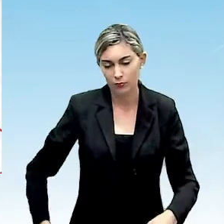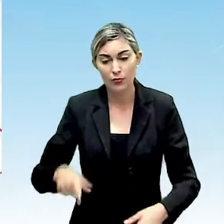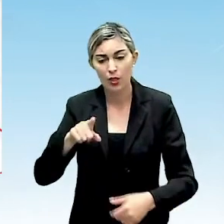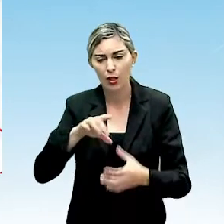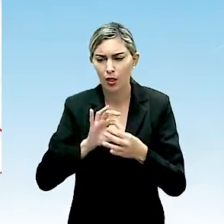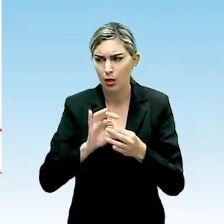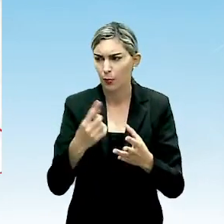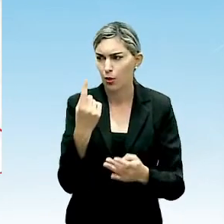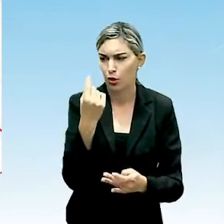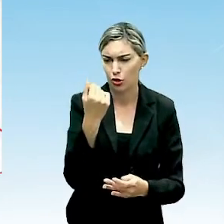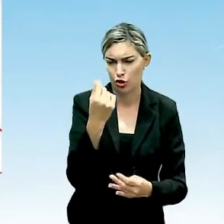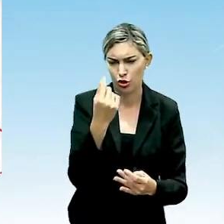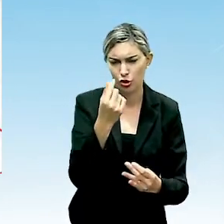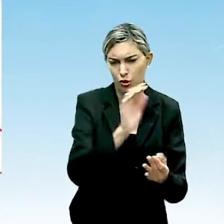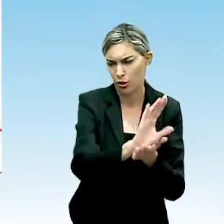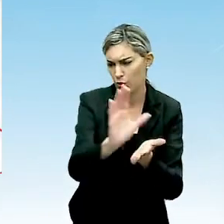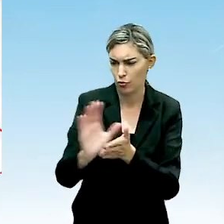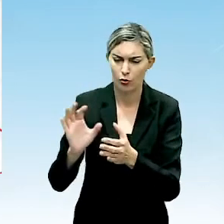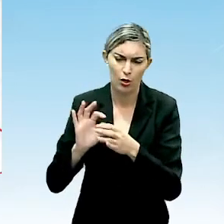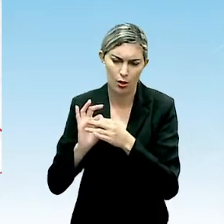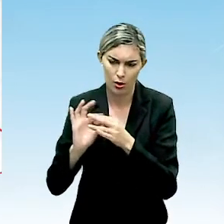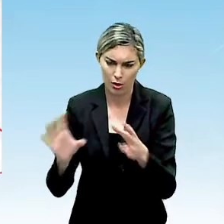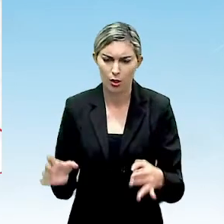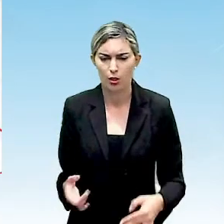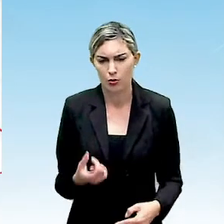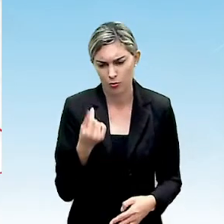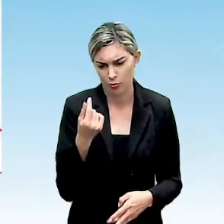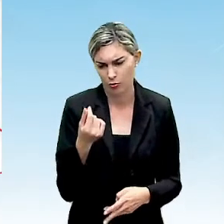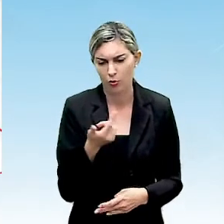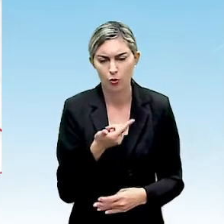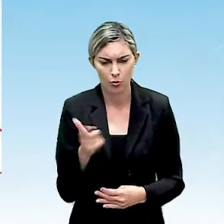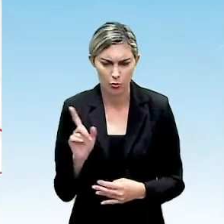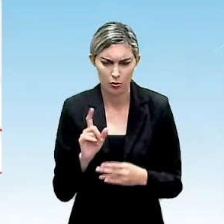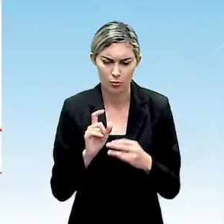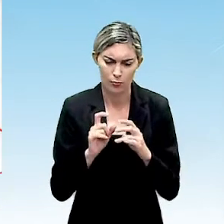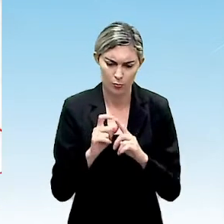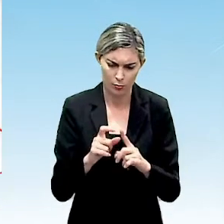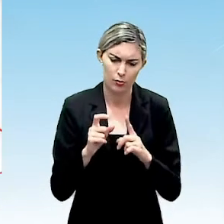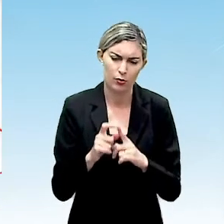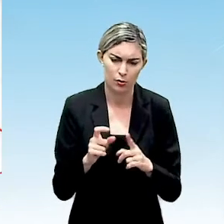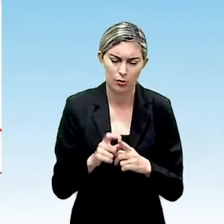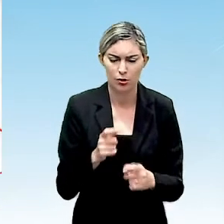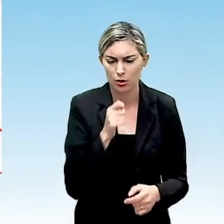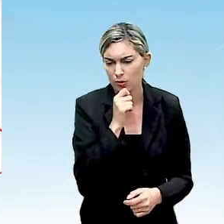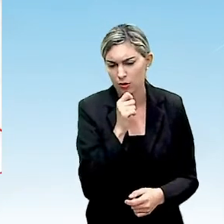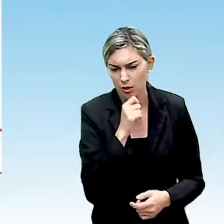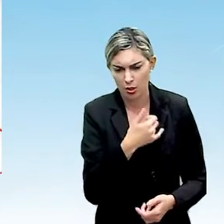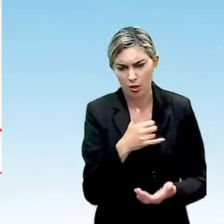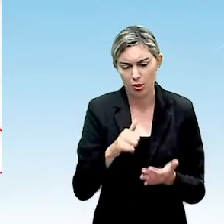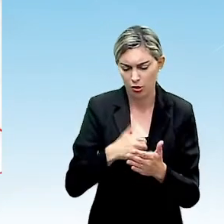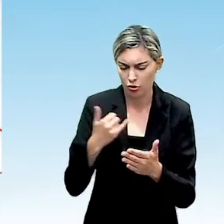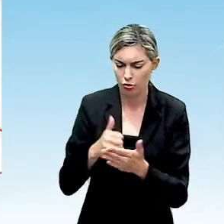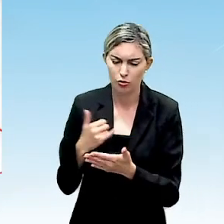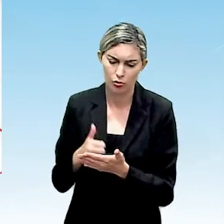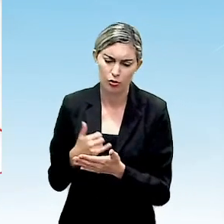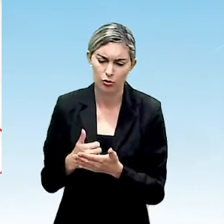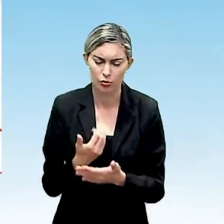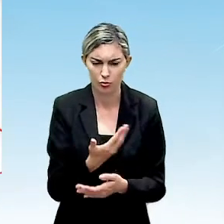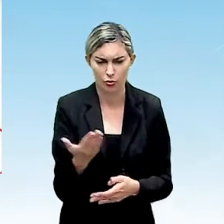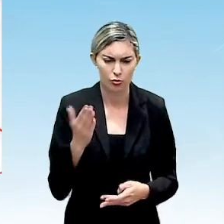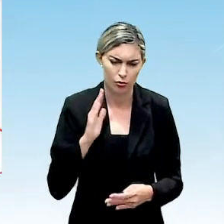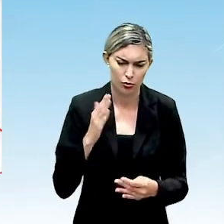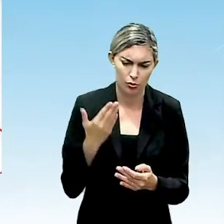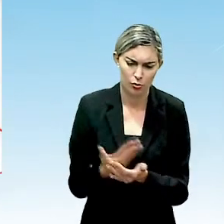muito dinheiro, dinheiro sem lastro, em outras palavras, dinheiro sem registro, né? Acreditava que se